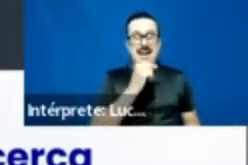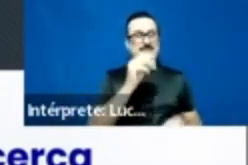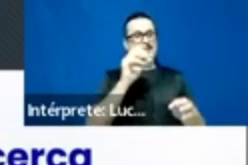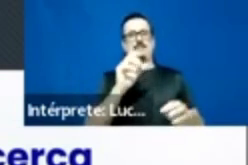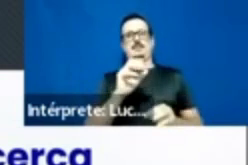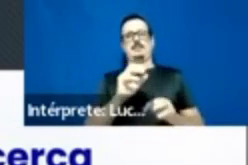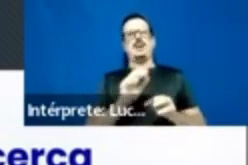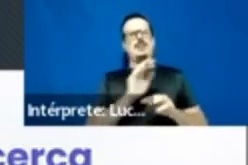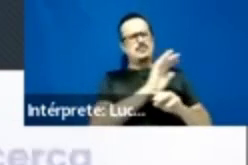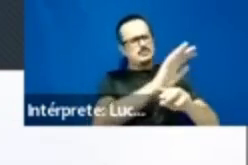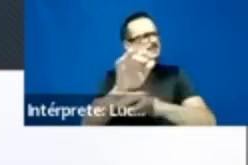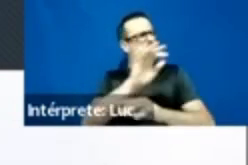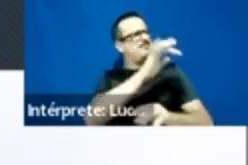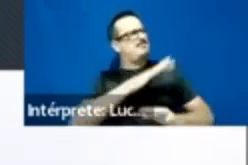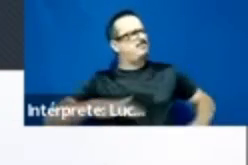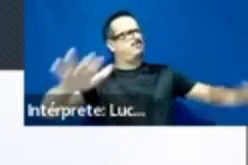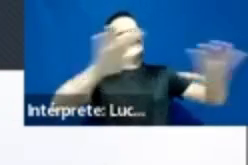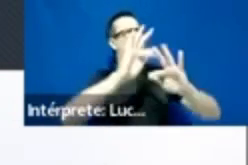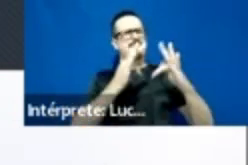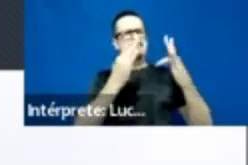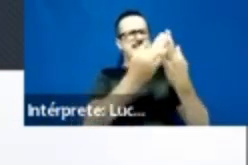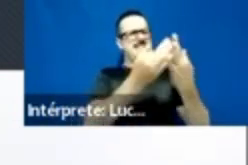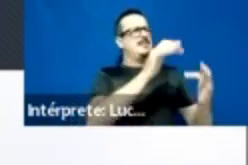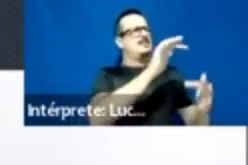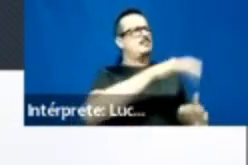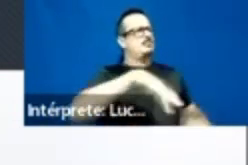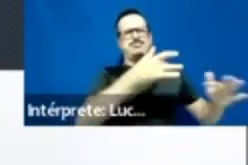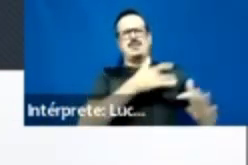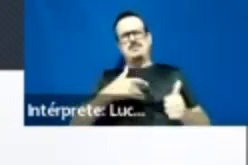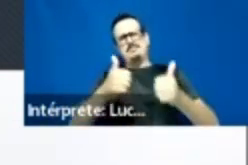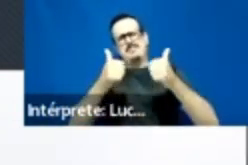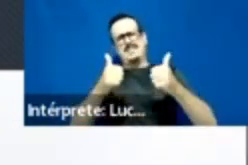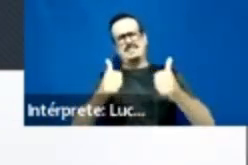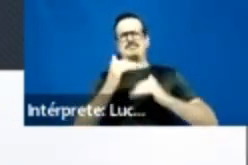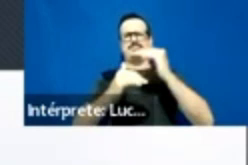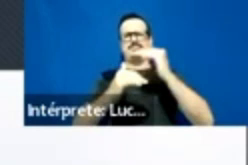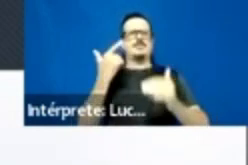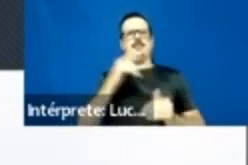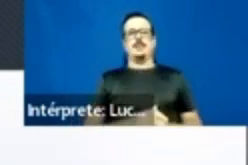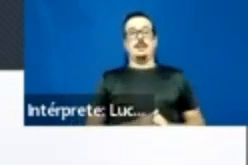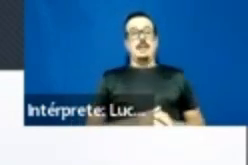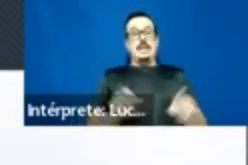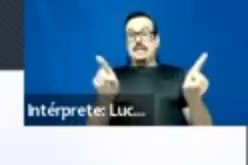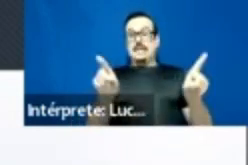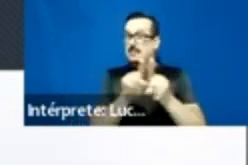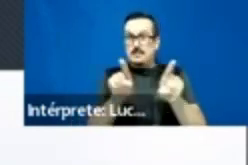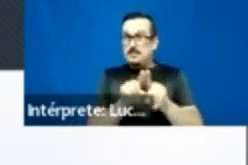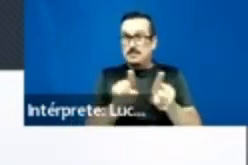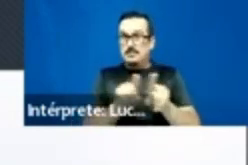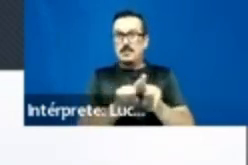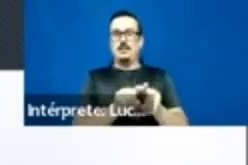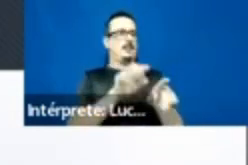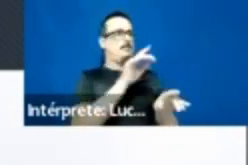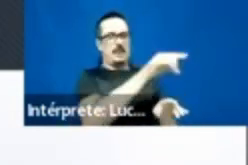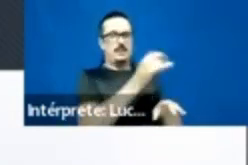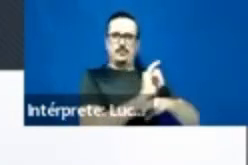mais saúde para você e sua família. E aí os depoimentos comprovam isso. Você pode pesquisar no